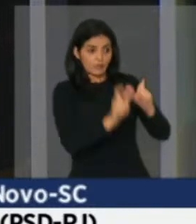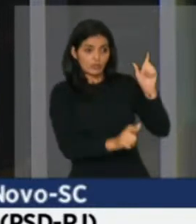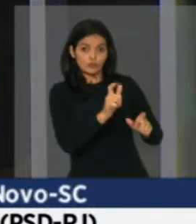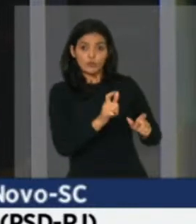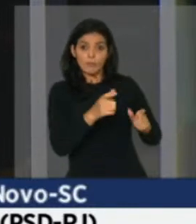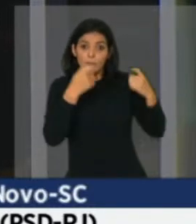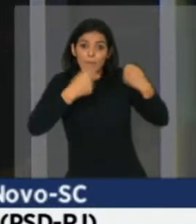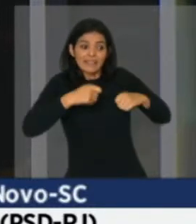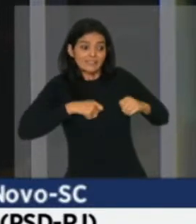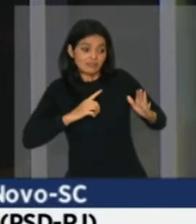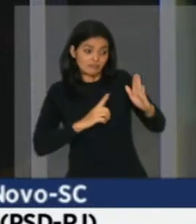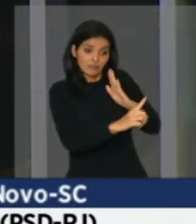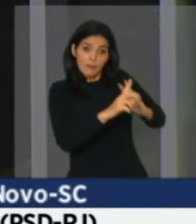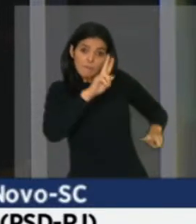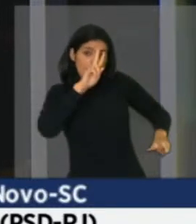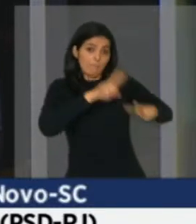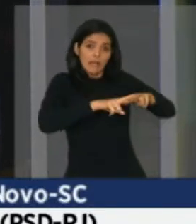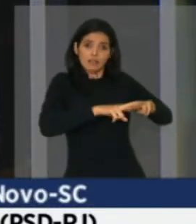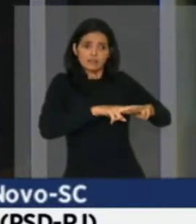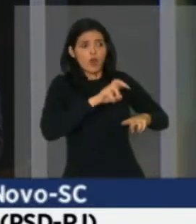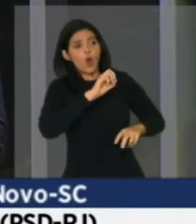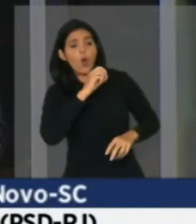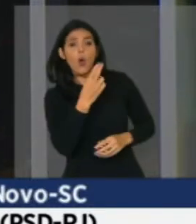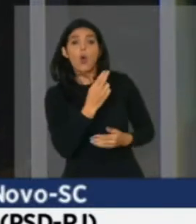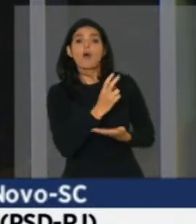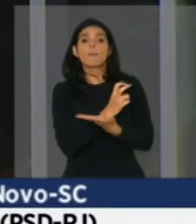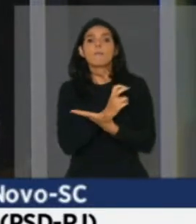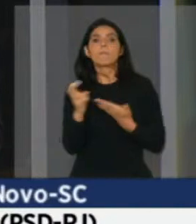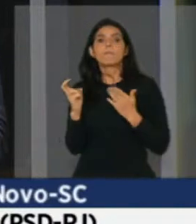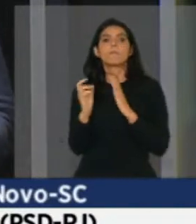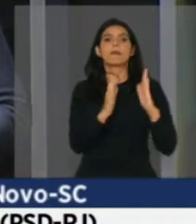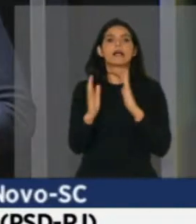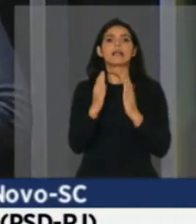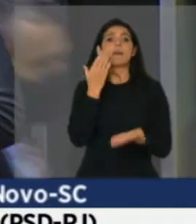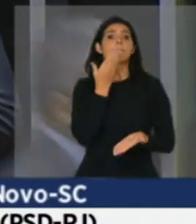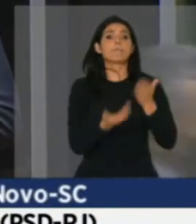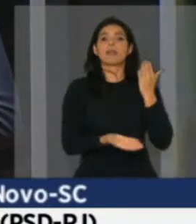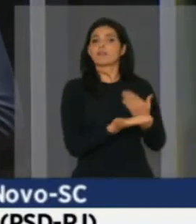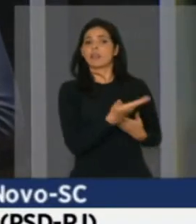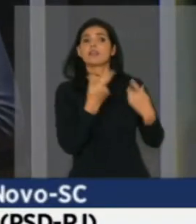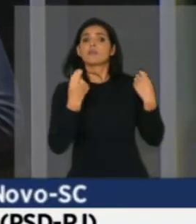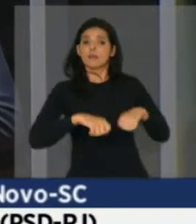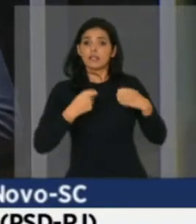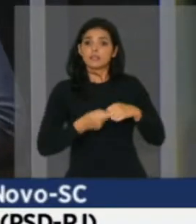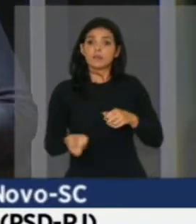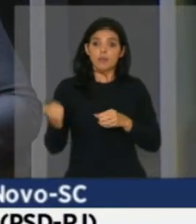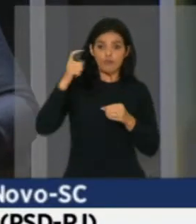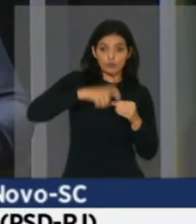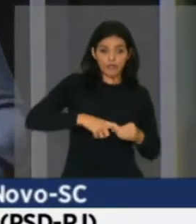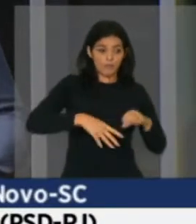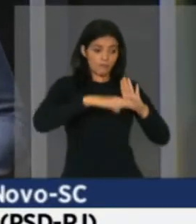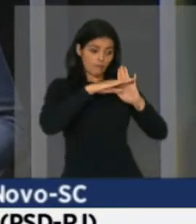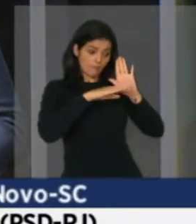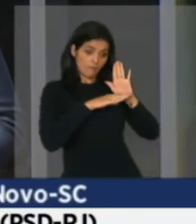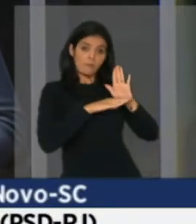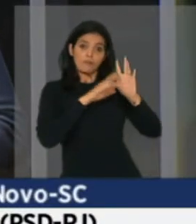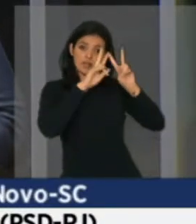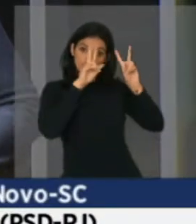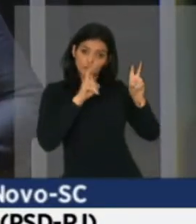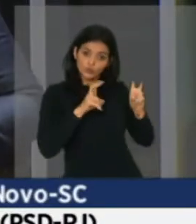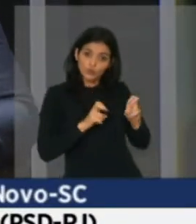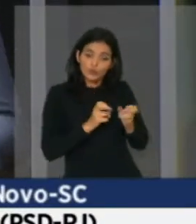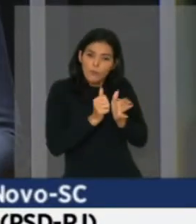mínimo, não terem um mandato. Nós precisamos resgatar a pauta de moralidade,